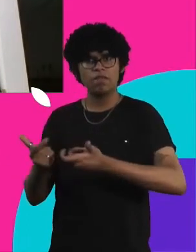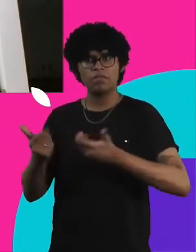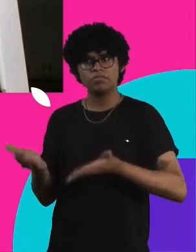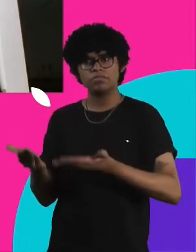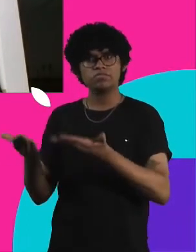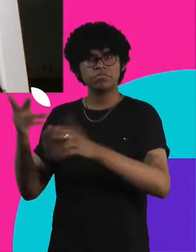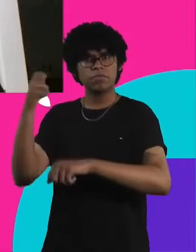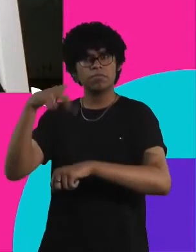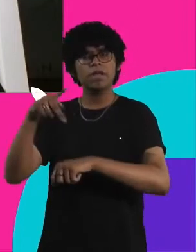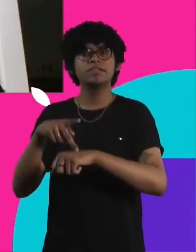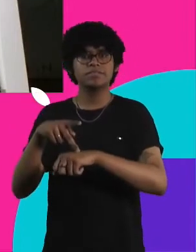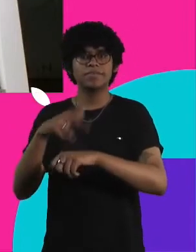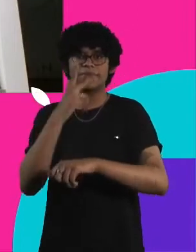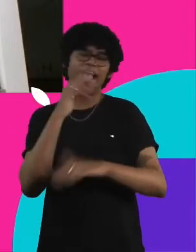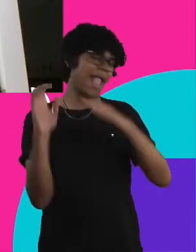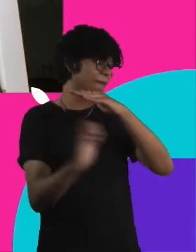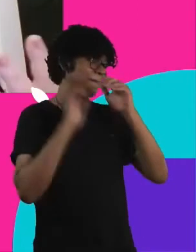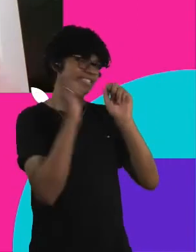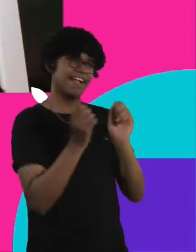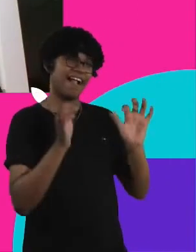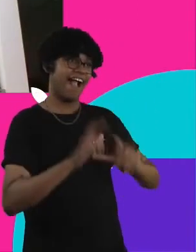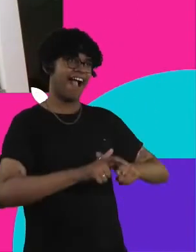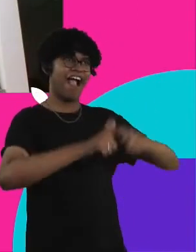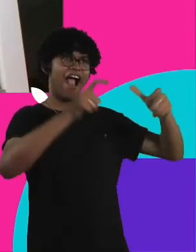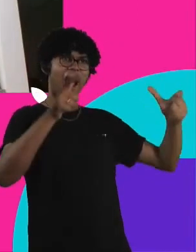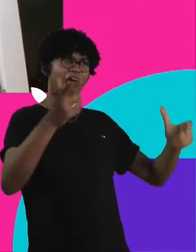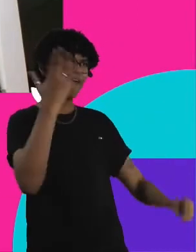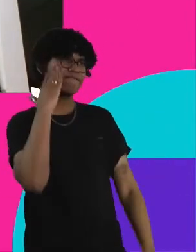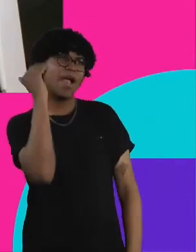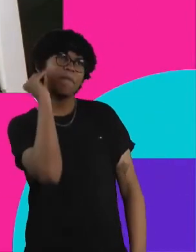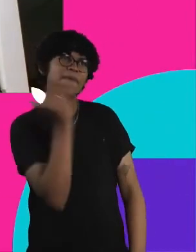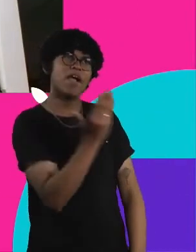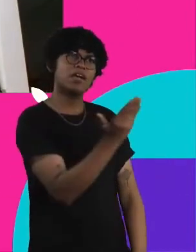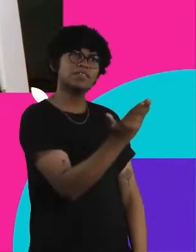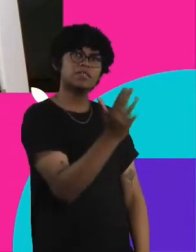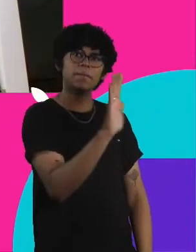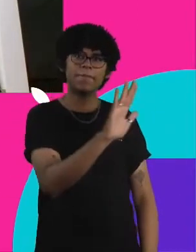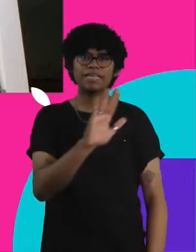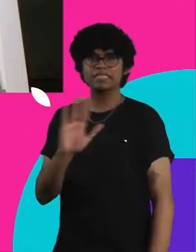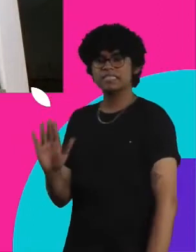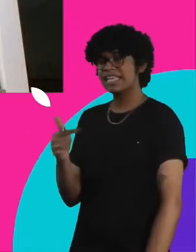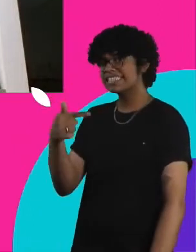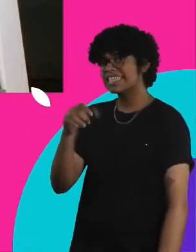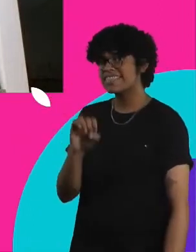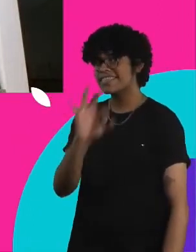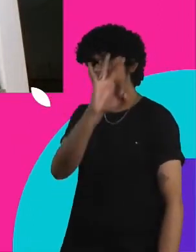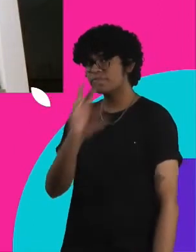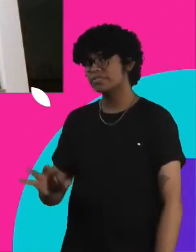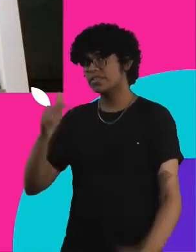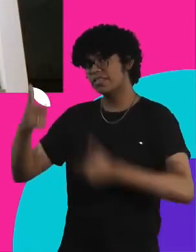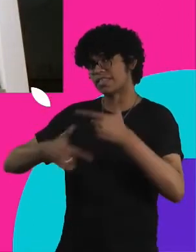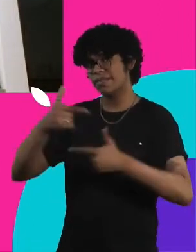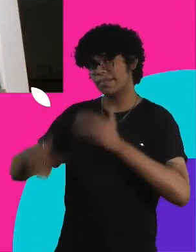falam muito sobre as grandes empresas, né, as grandes organizações, mas mais de 70% dos empregos no Brasil